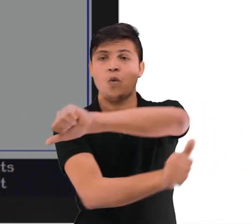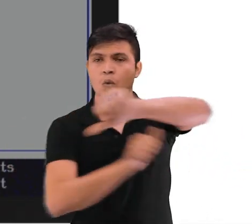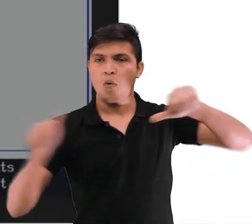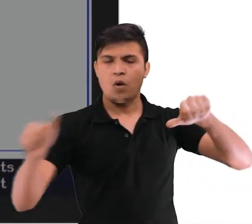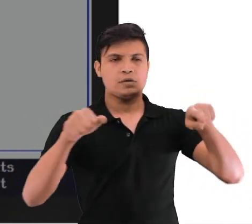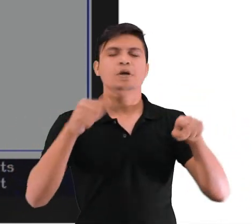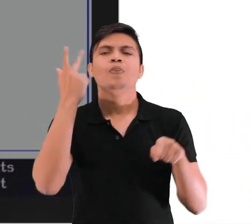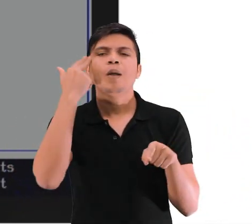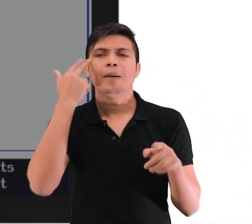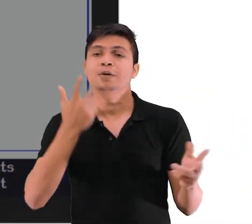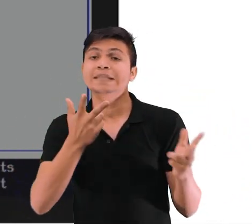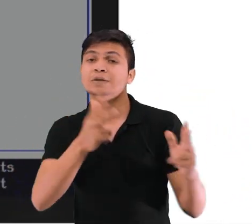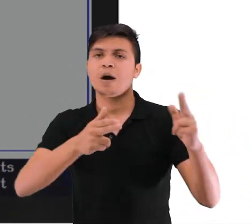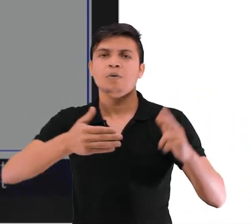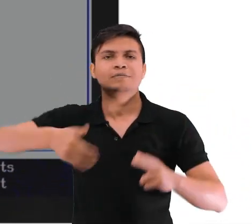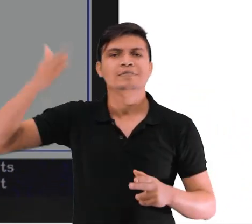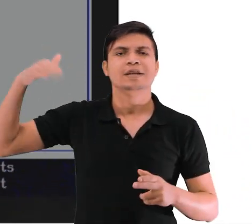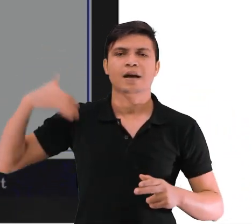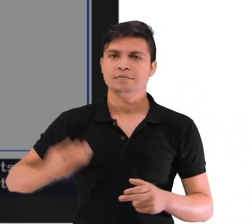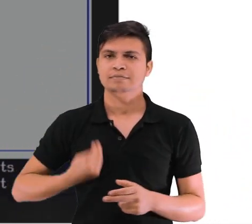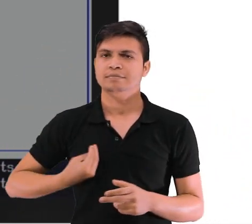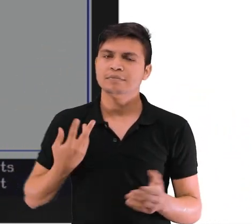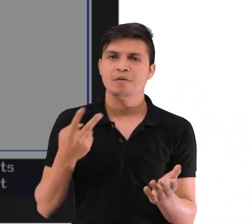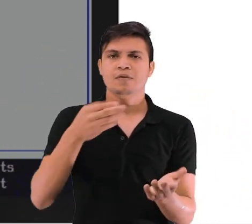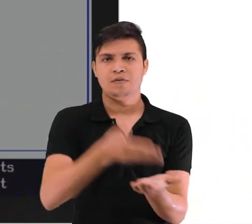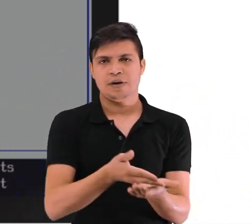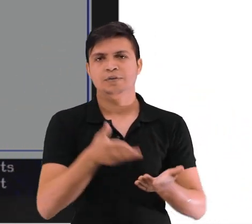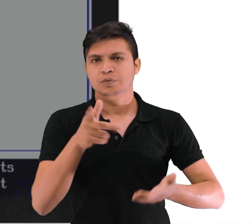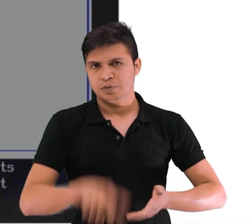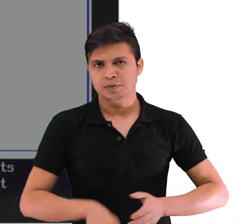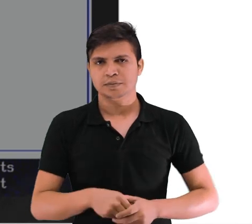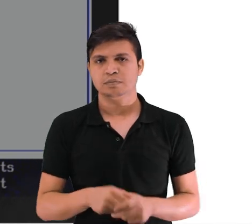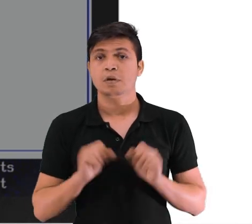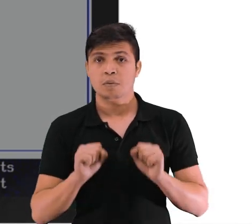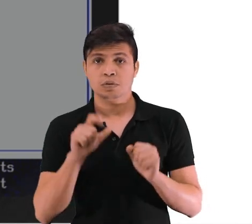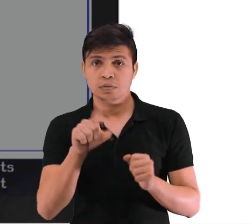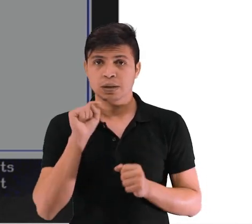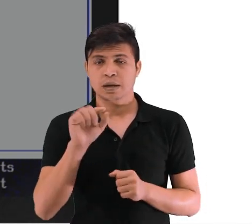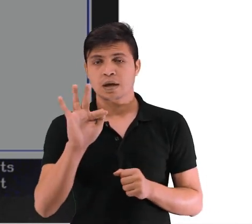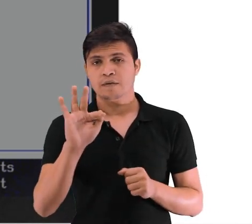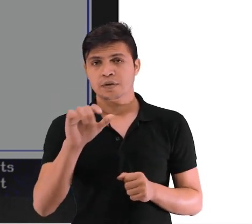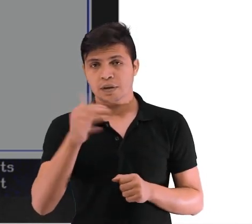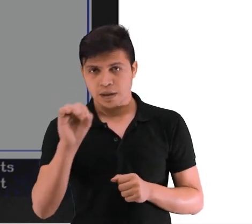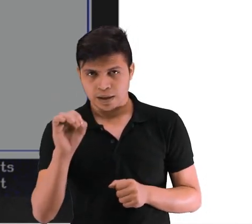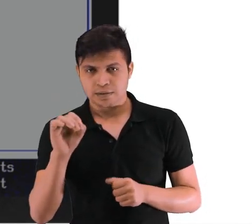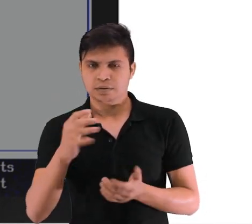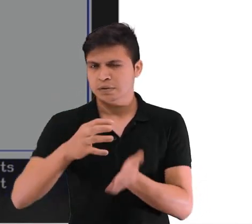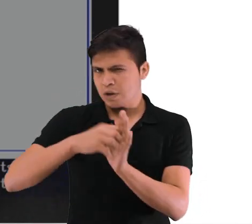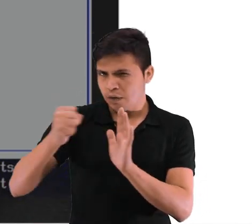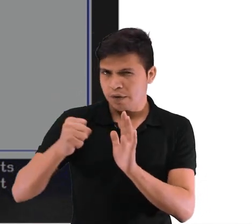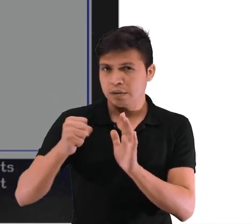e ele vai ser realizado, certo? Ou então eu posso apertar F10 para salvar